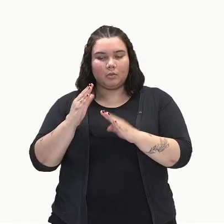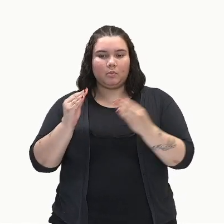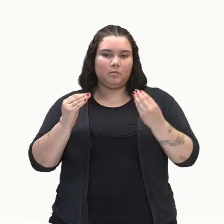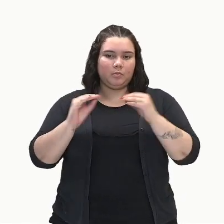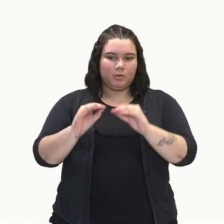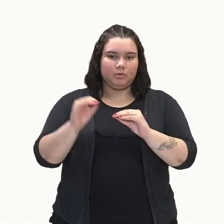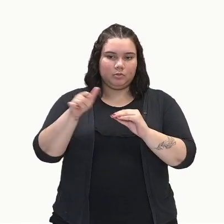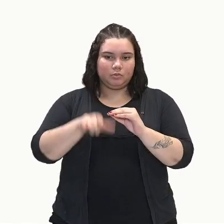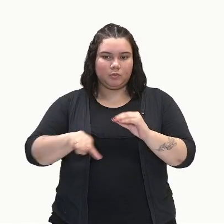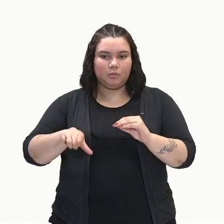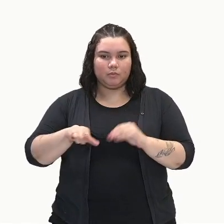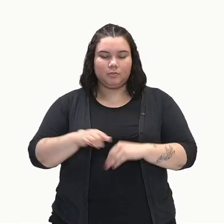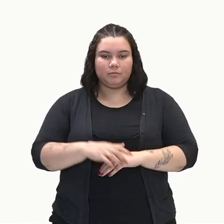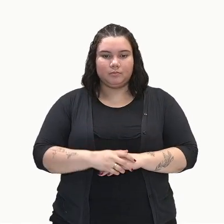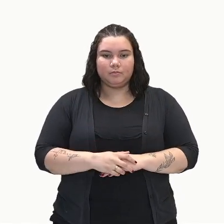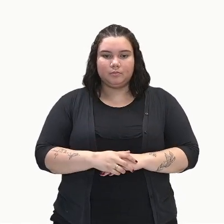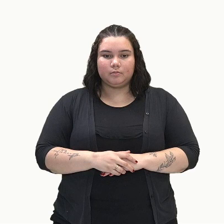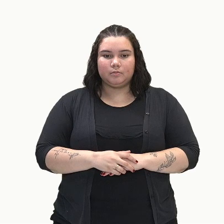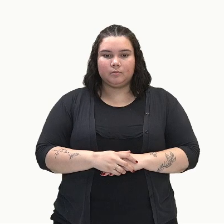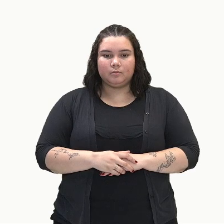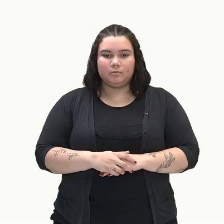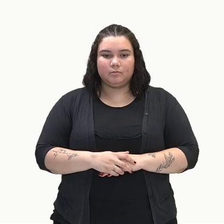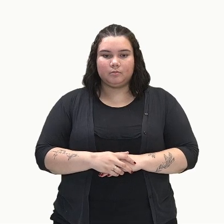ali. Tá?